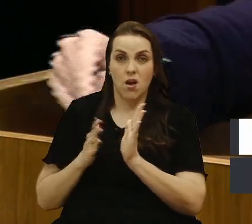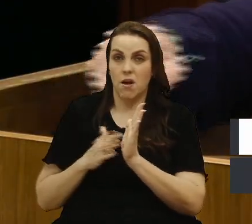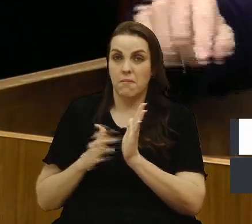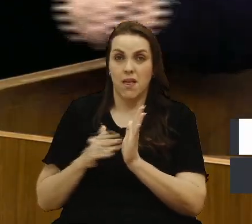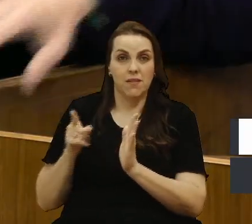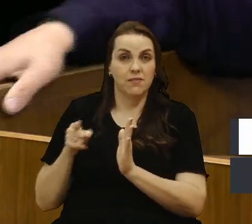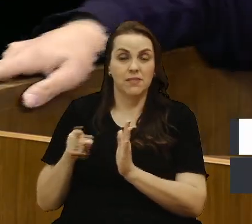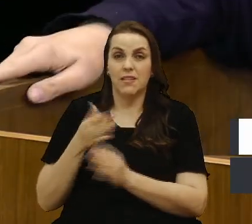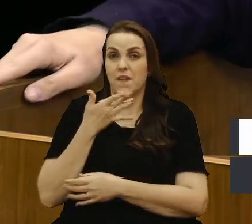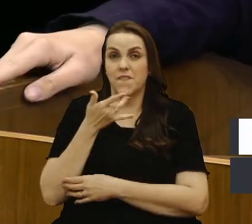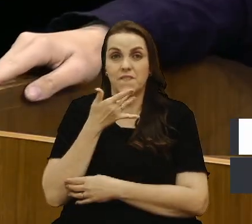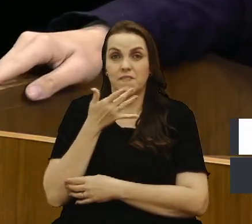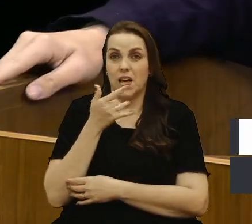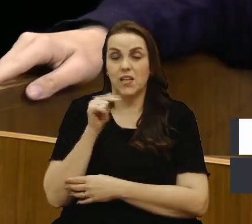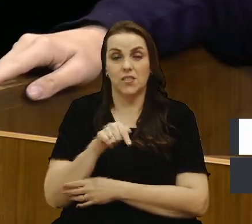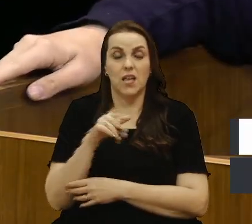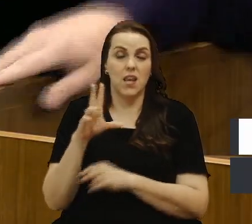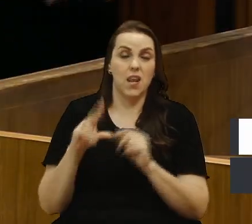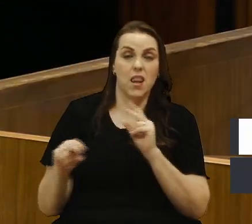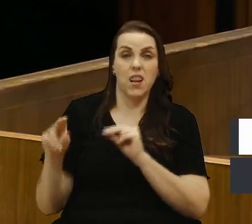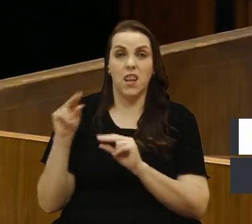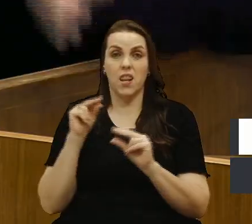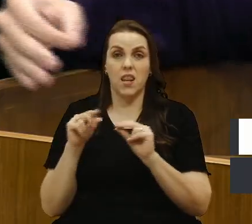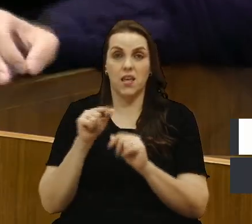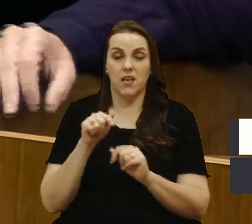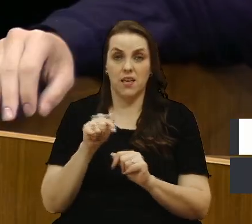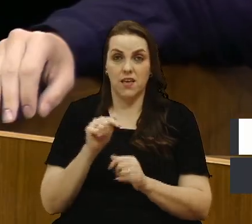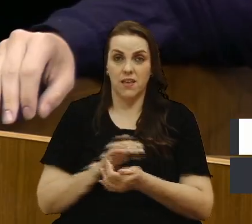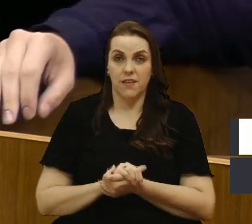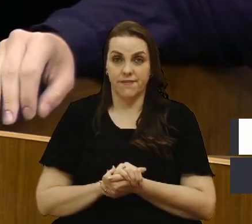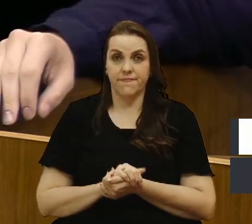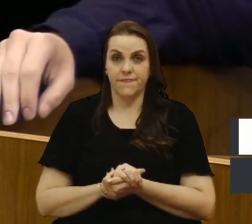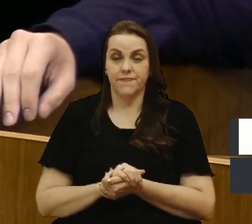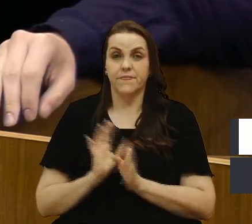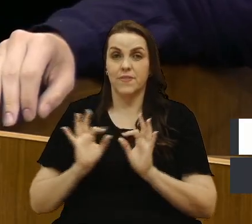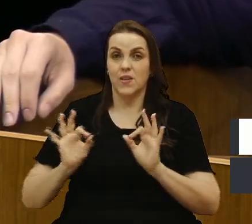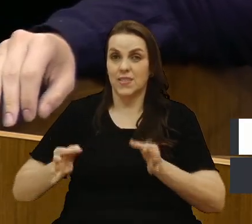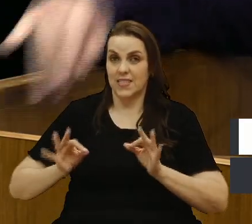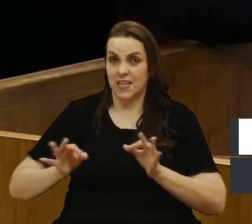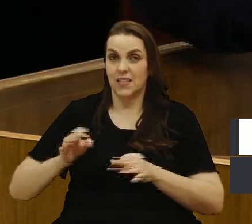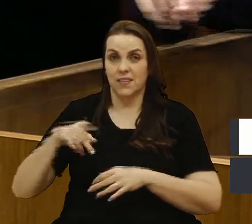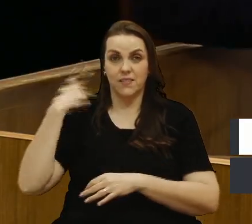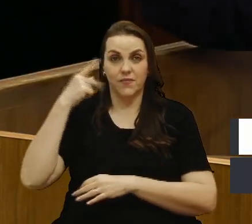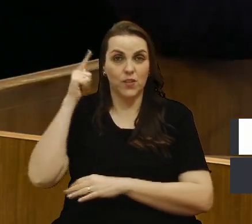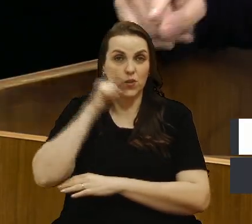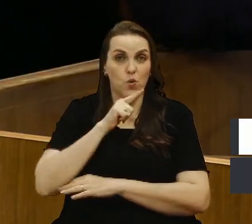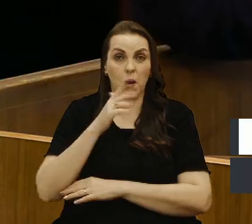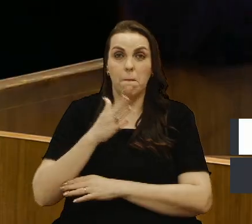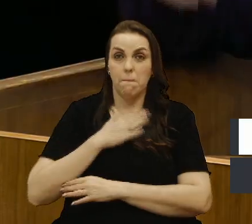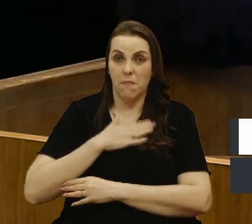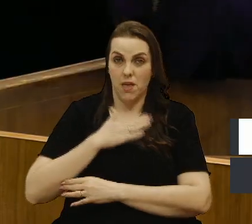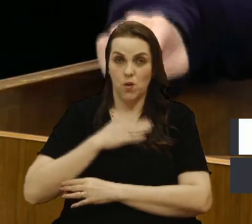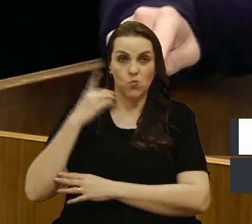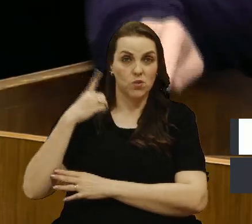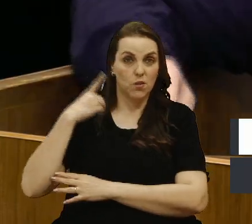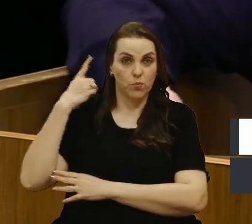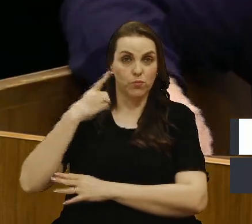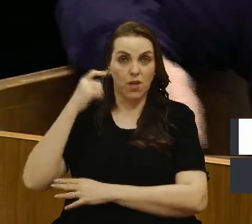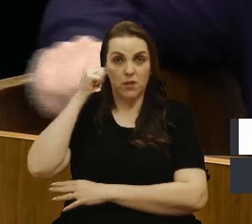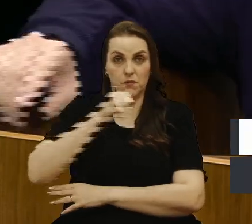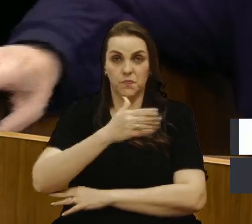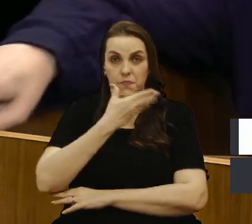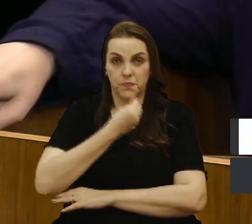fica fácil vir aqui fazer proselitismo. Eu tenho certeza, vereador Lucas, que os meus deputados e as minhas